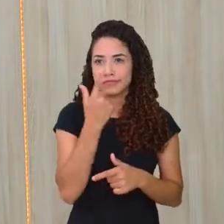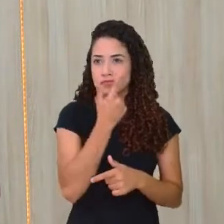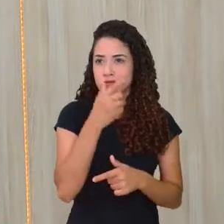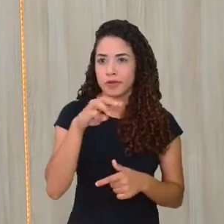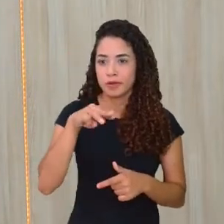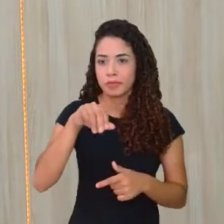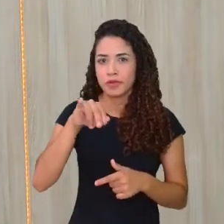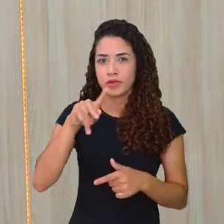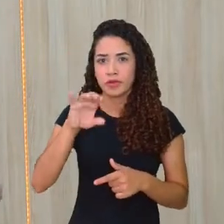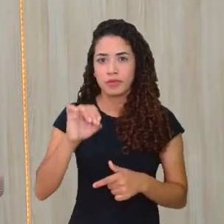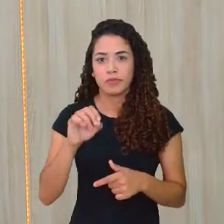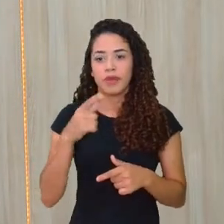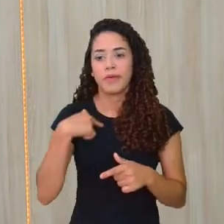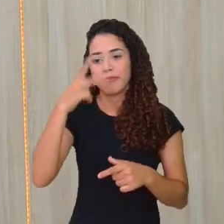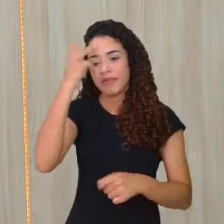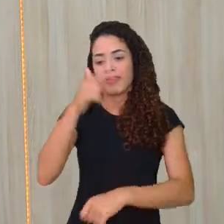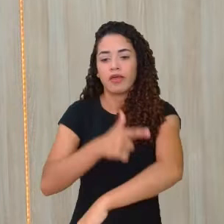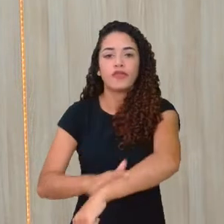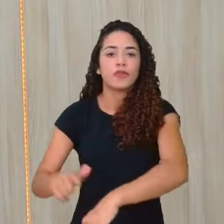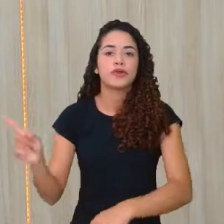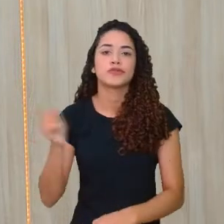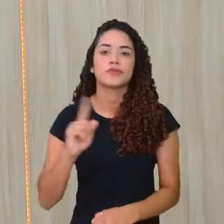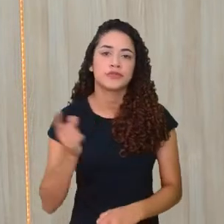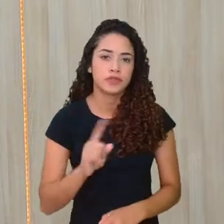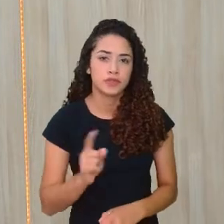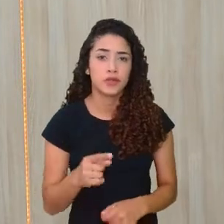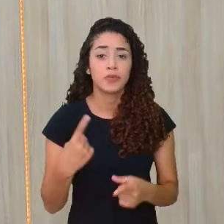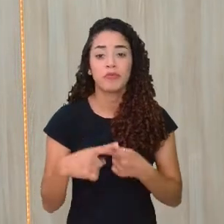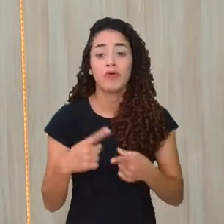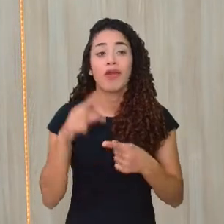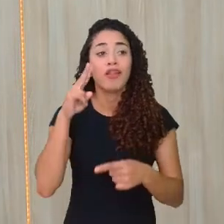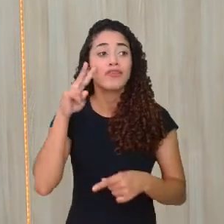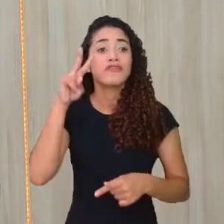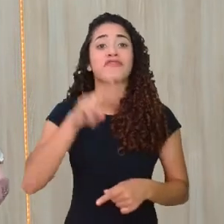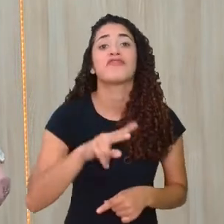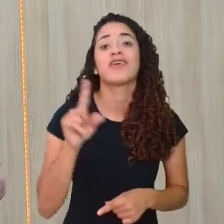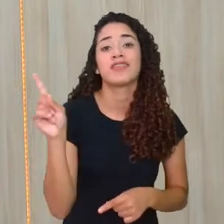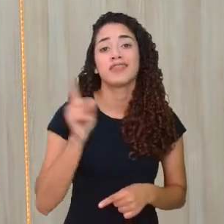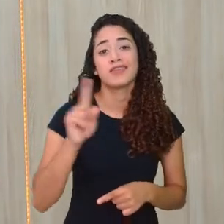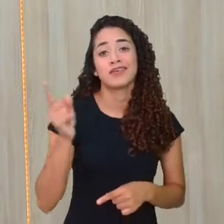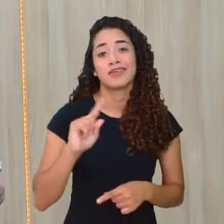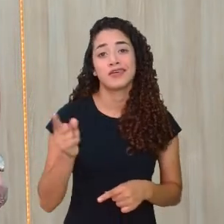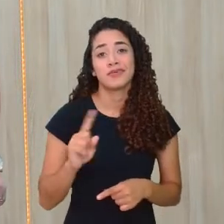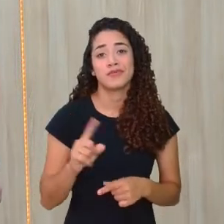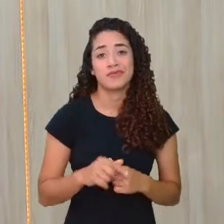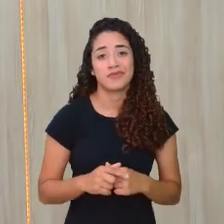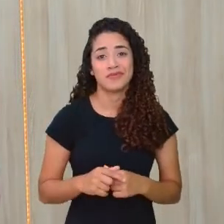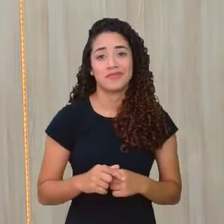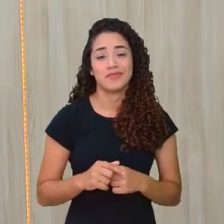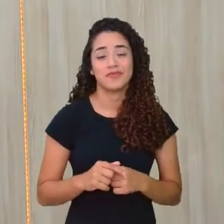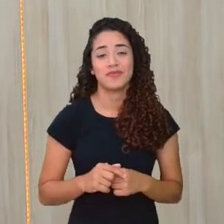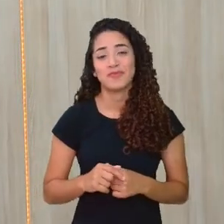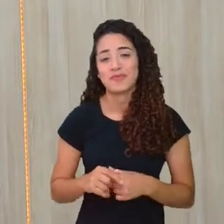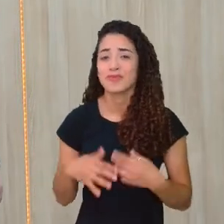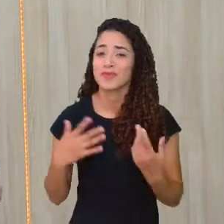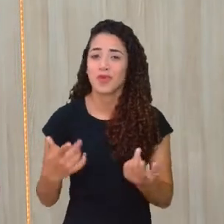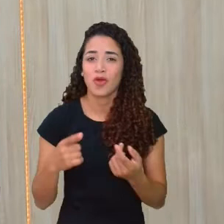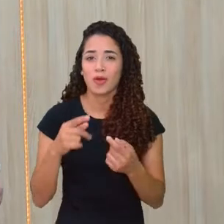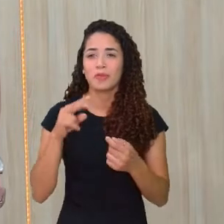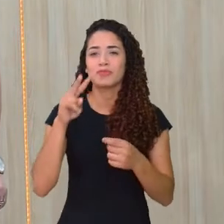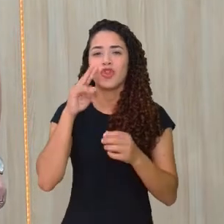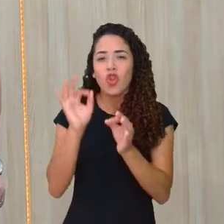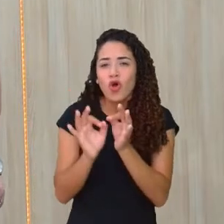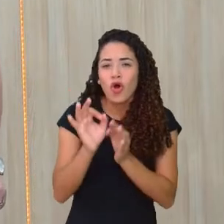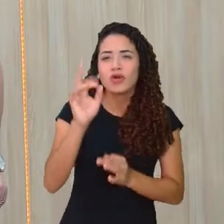educada. Ela passa por a gente do outro lado da rua e ela não fala. Sabe por quê? Porque ela não consegue enxergar de longe. Então, muitas vezes,